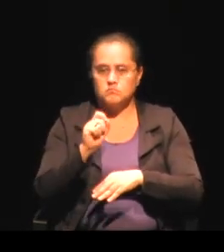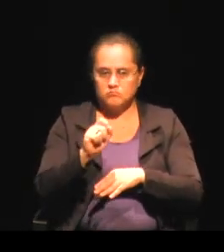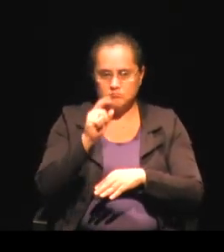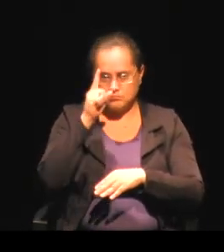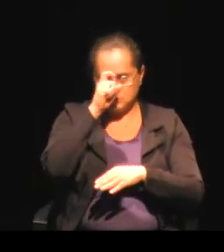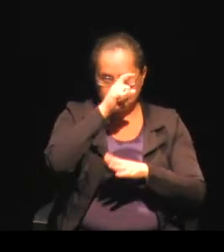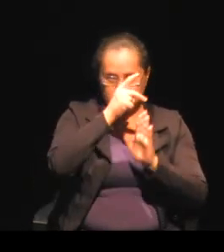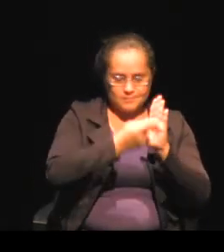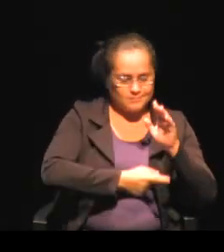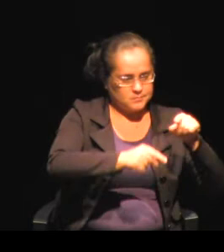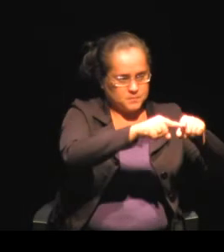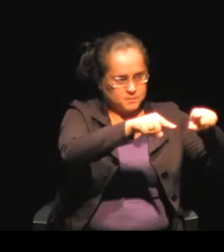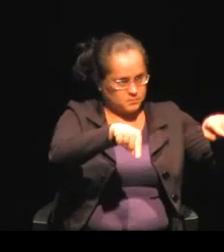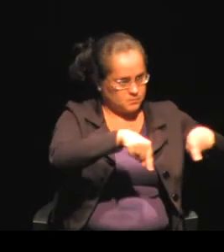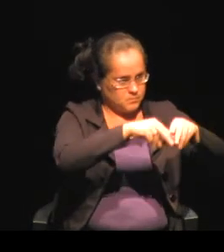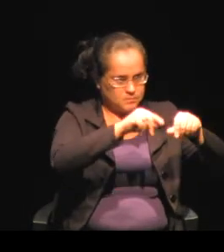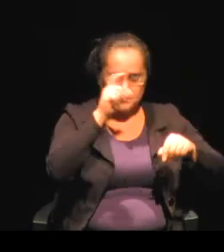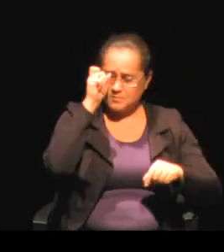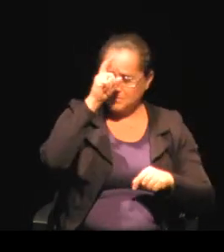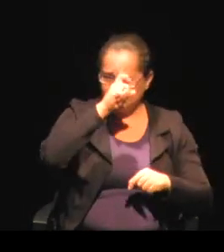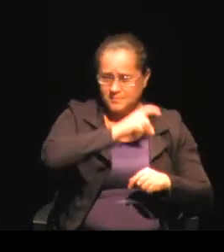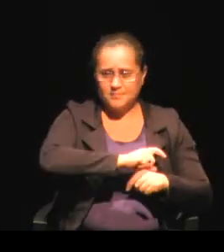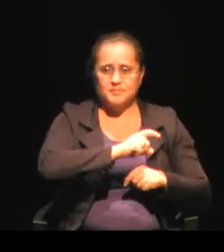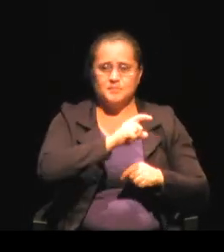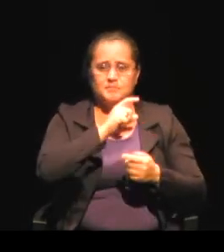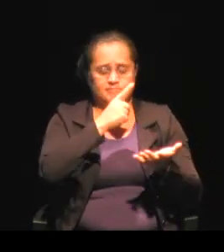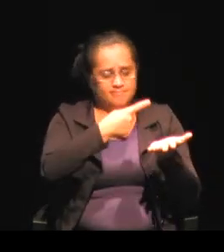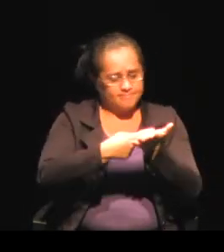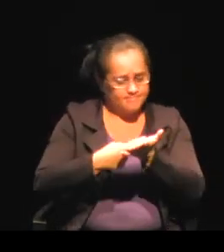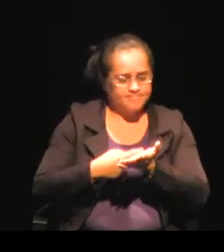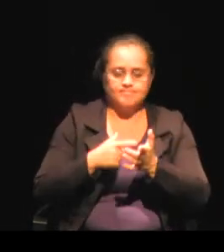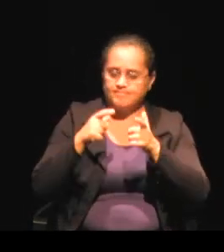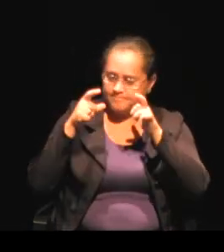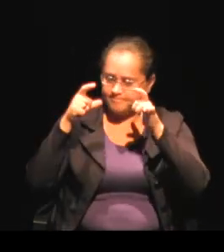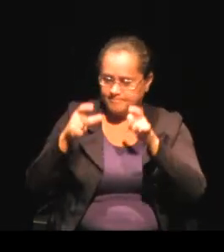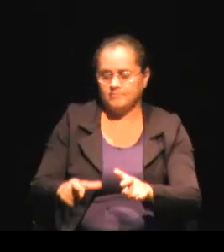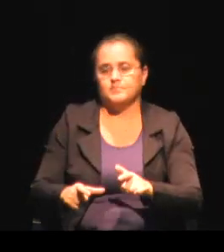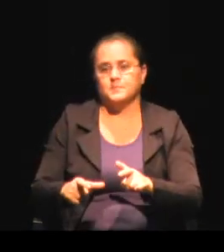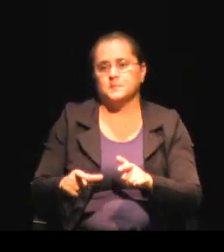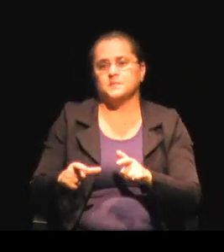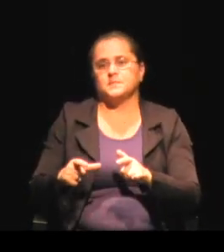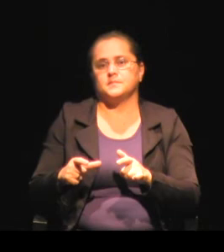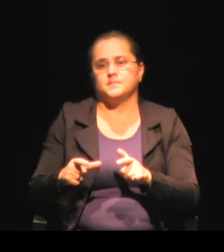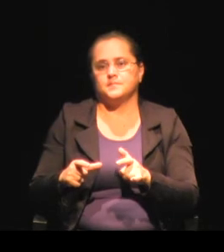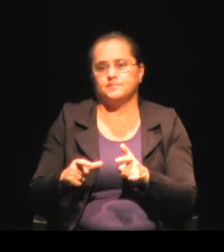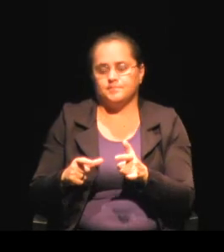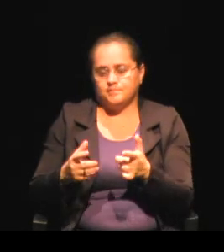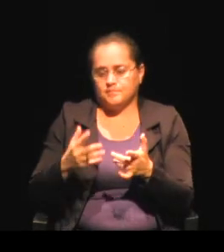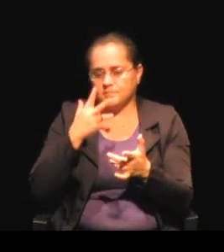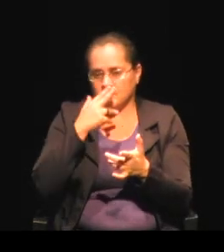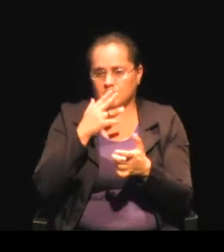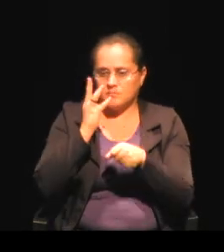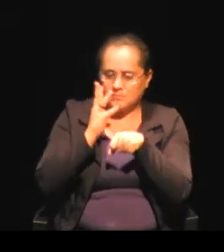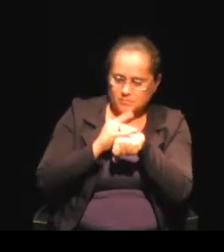Quer dizer, o desafio desse projeto foi num terreno muito difícil, muito imbricado, cheio de compromissos, numa região